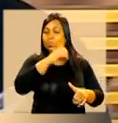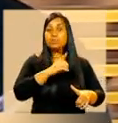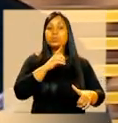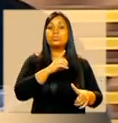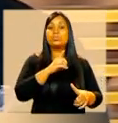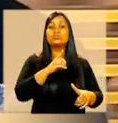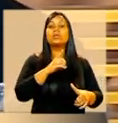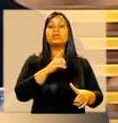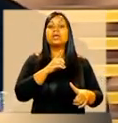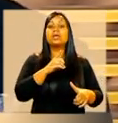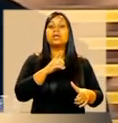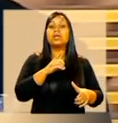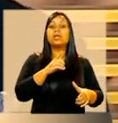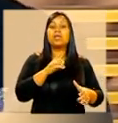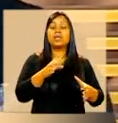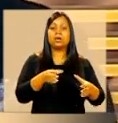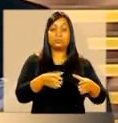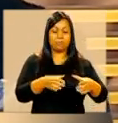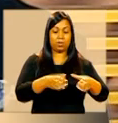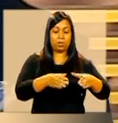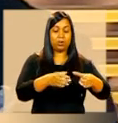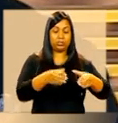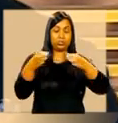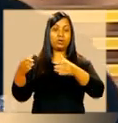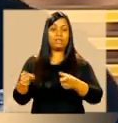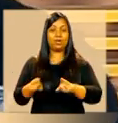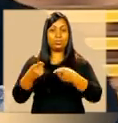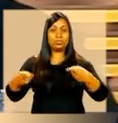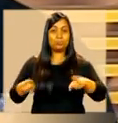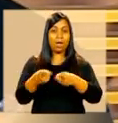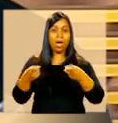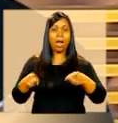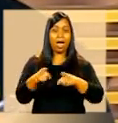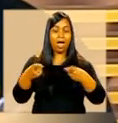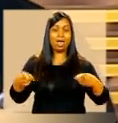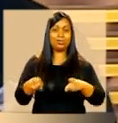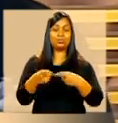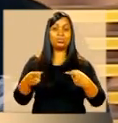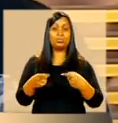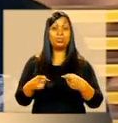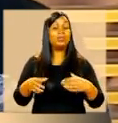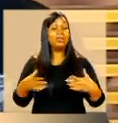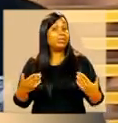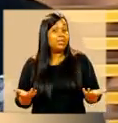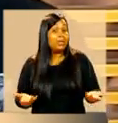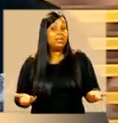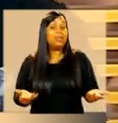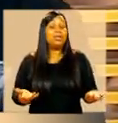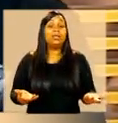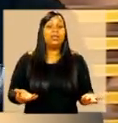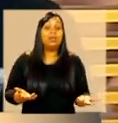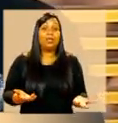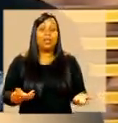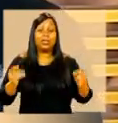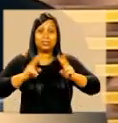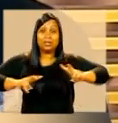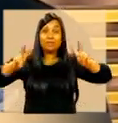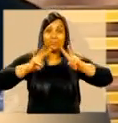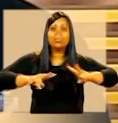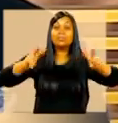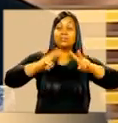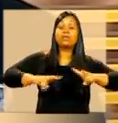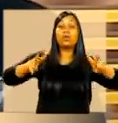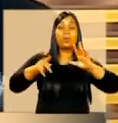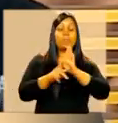para fora, colocam latinhas e assam churrasco ali num corredor imenso. E por eu ter essa visão já do